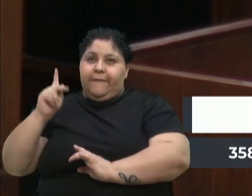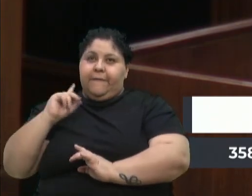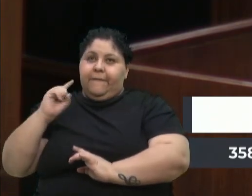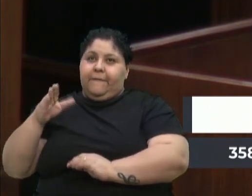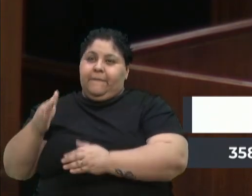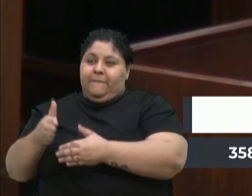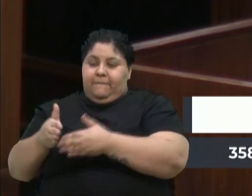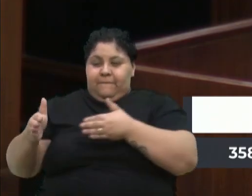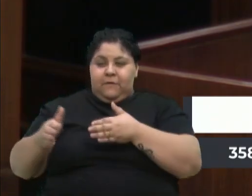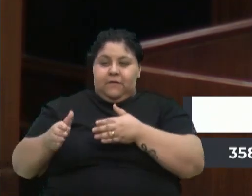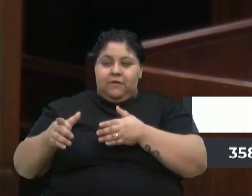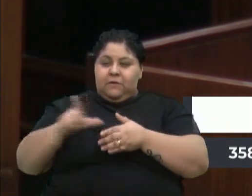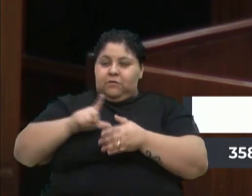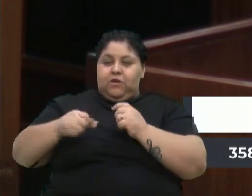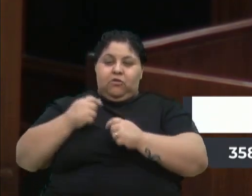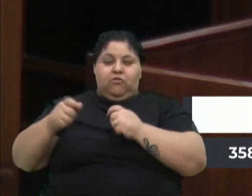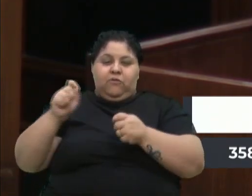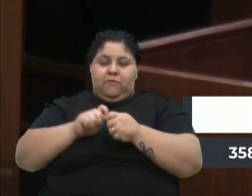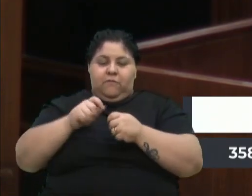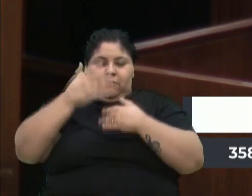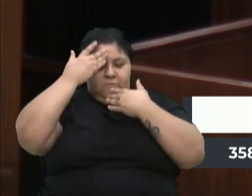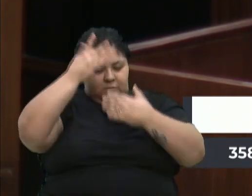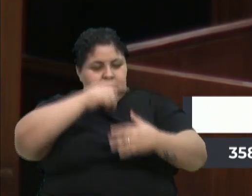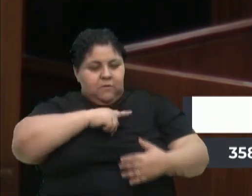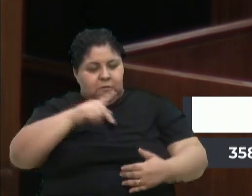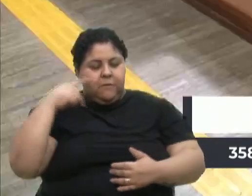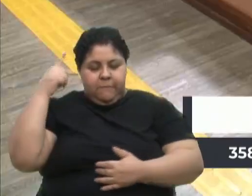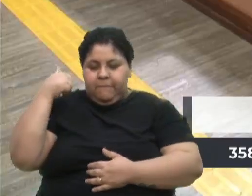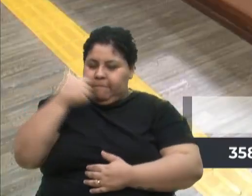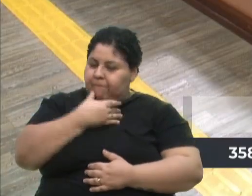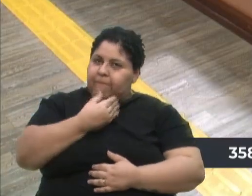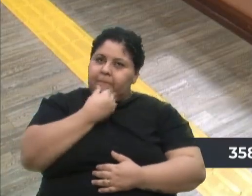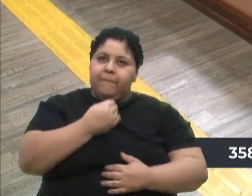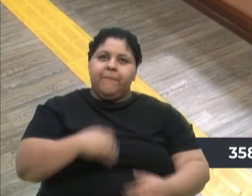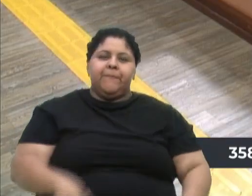né, o que fazer. Obrigado, senhor presidente, senhoras e senhores vereadores. Obrigado.